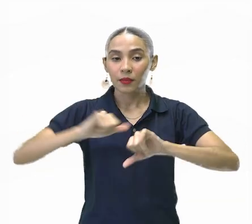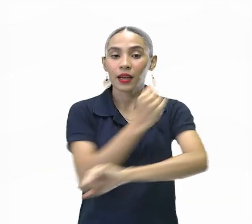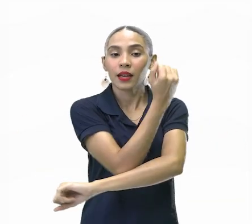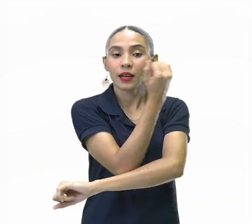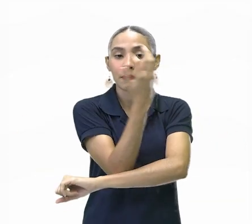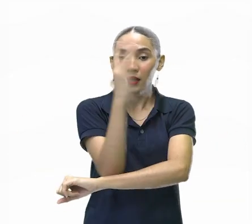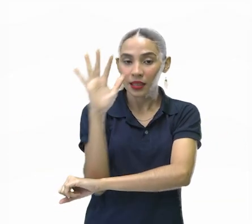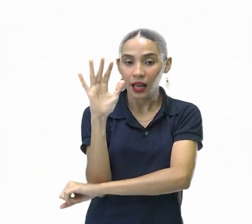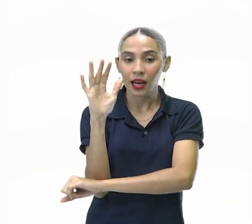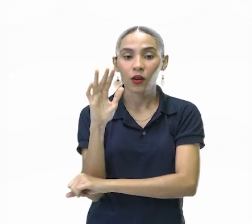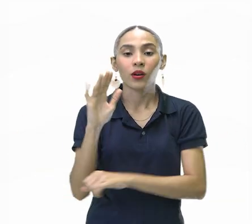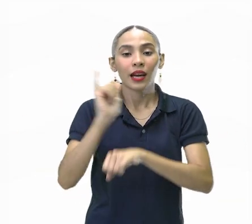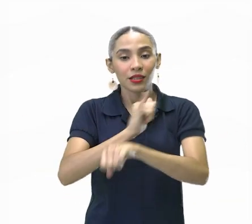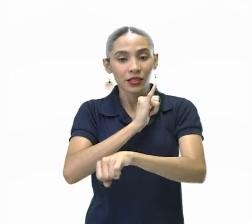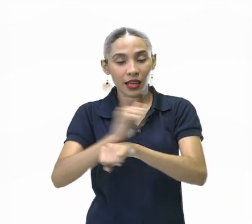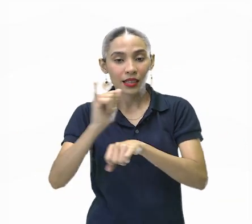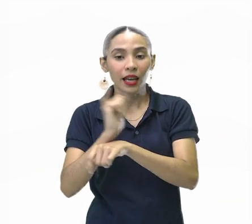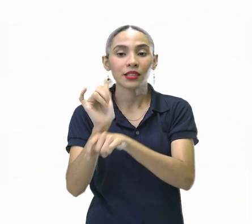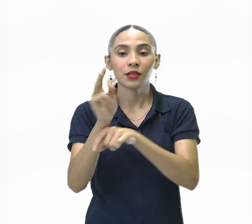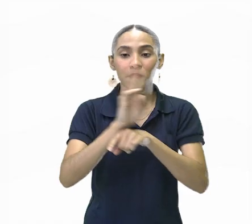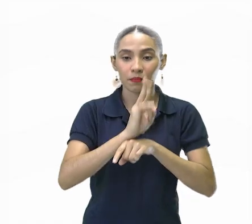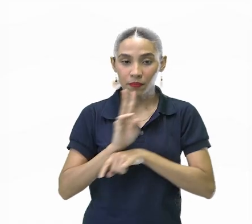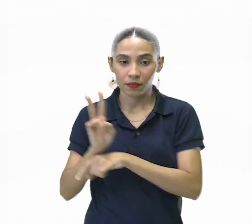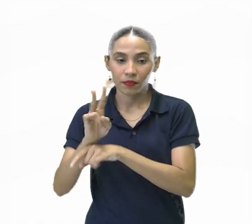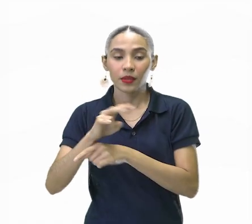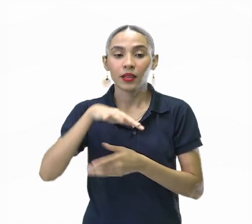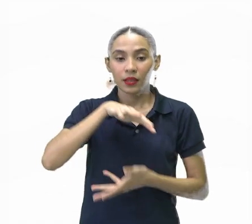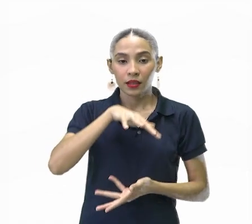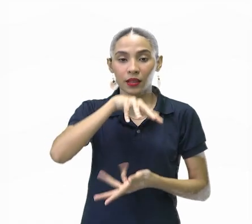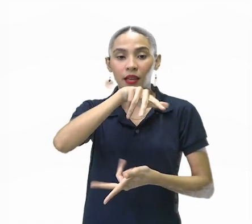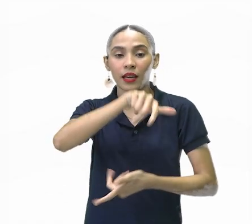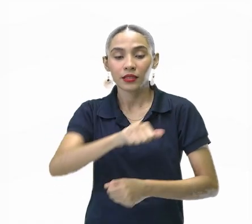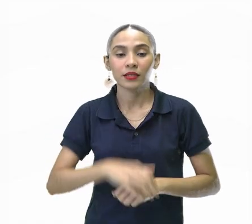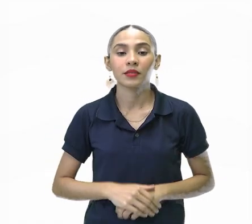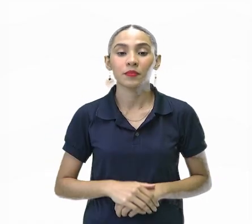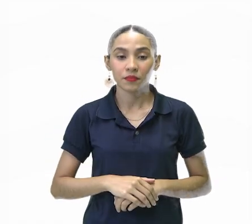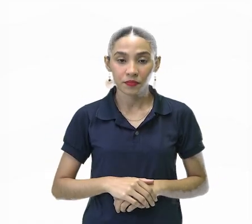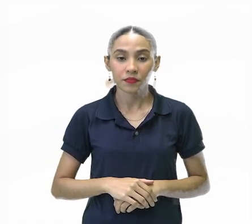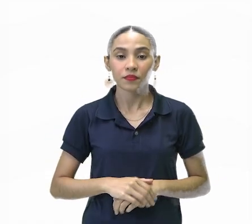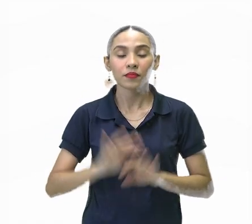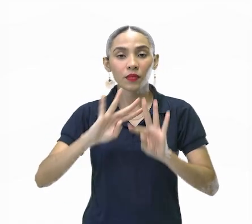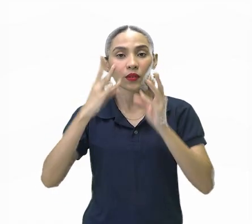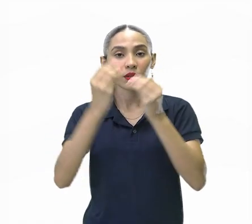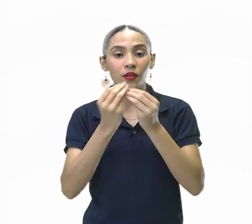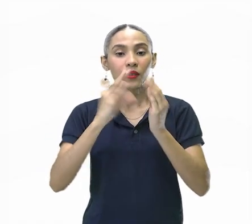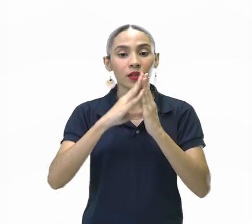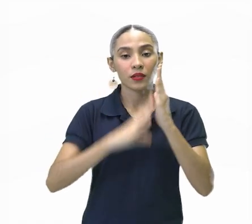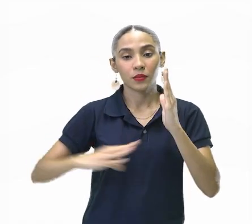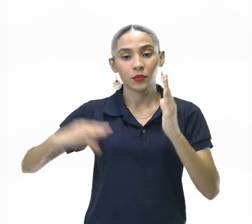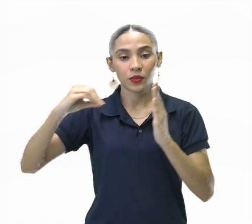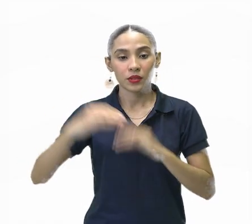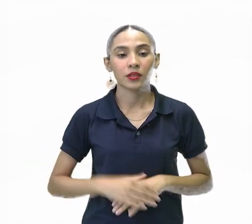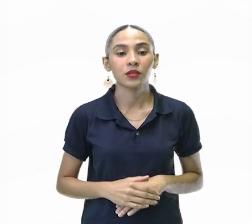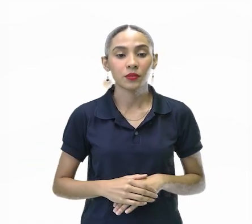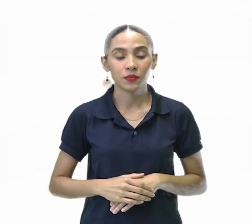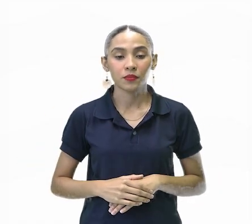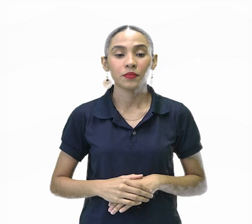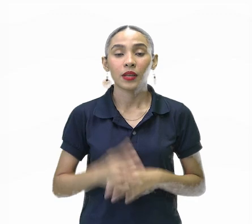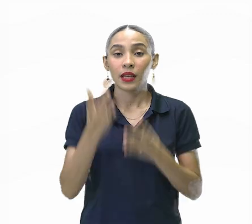sustentabilidade, química ambiental, métodos de monitoramento da superfície terrestre,